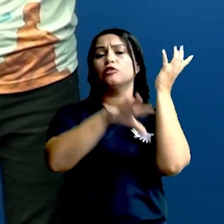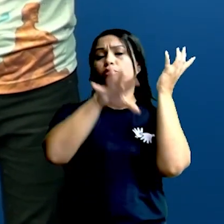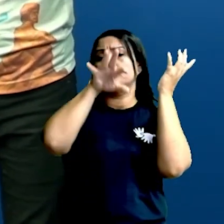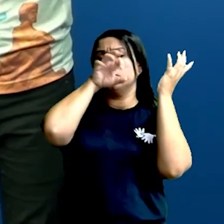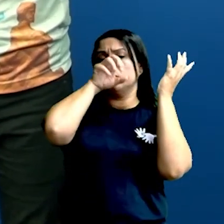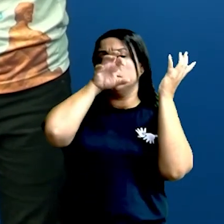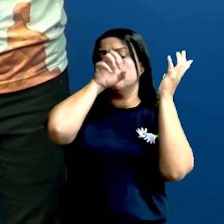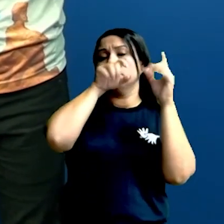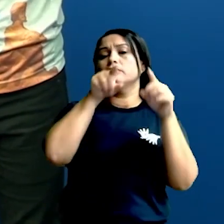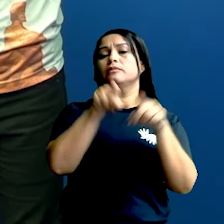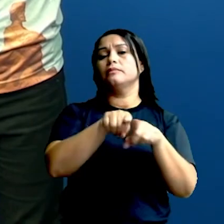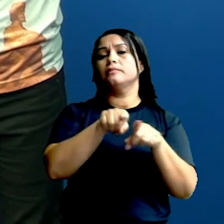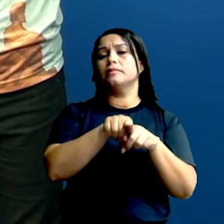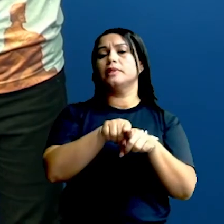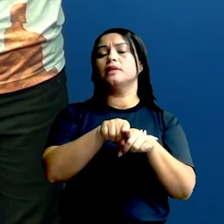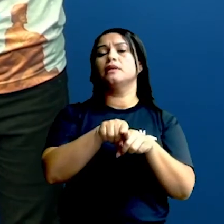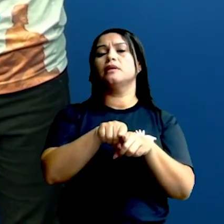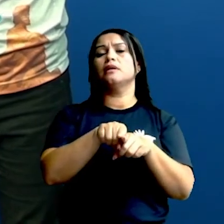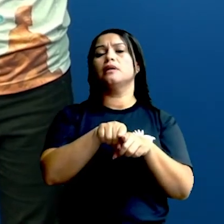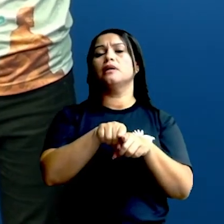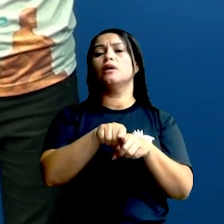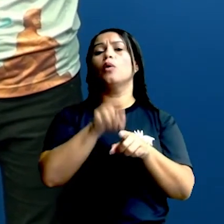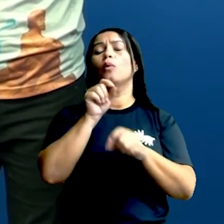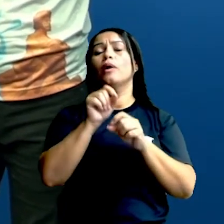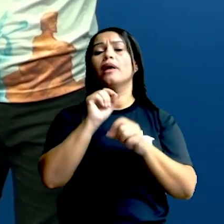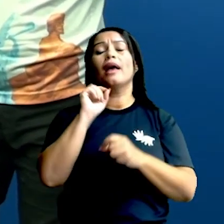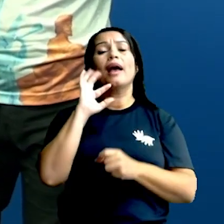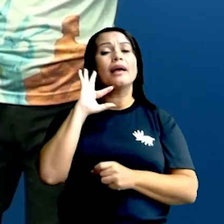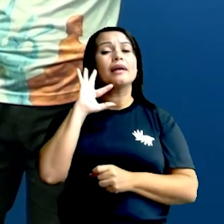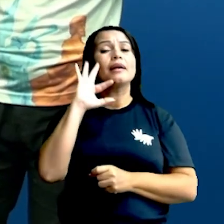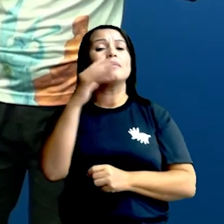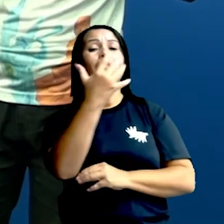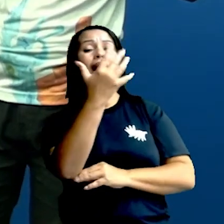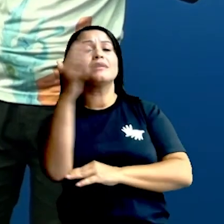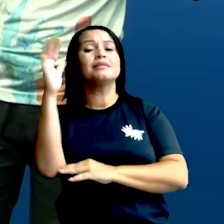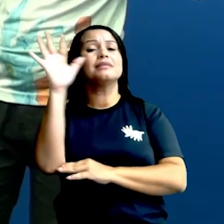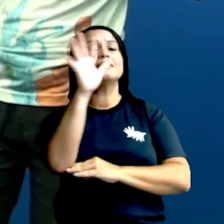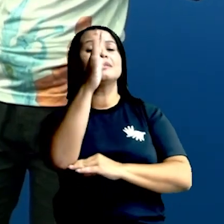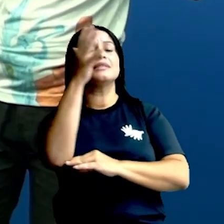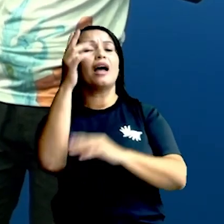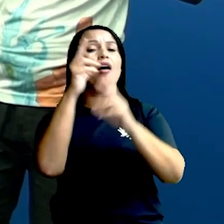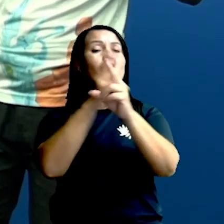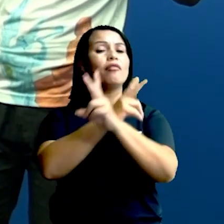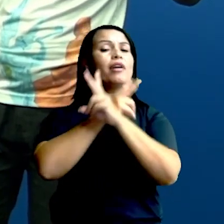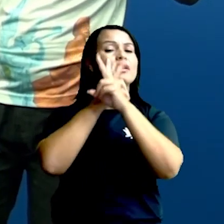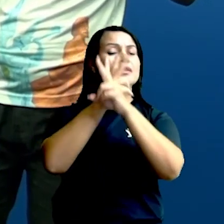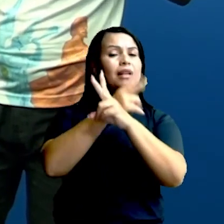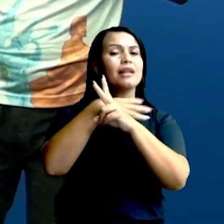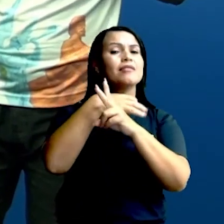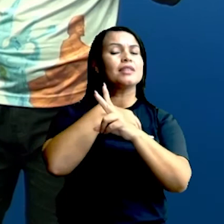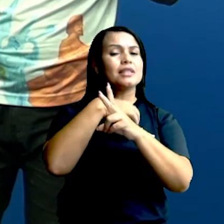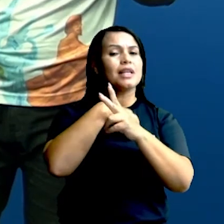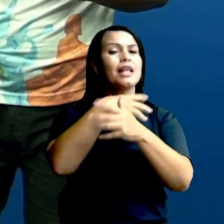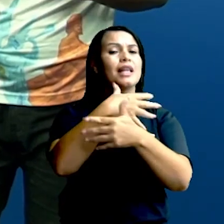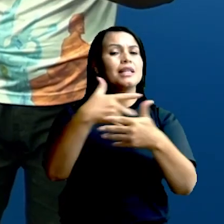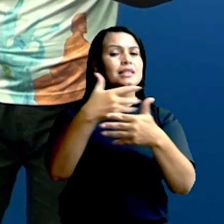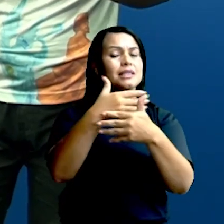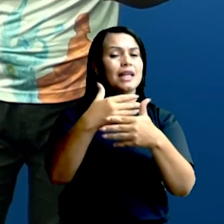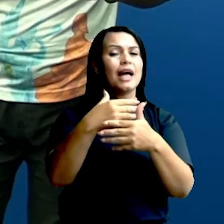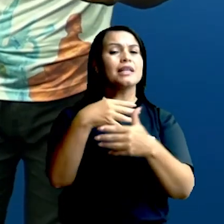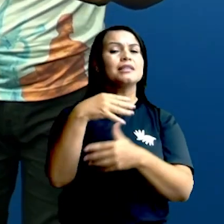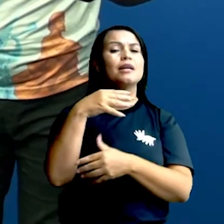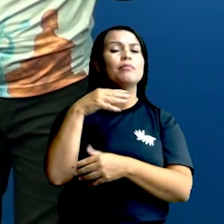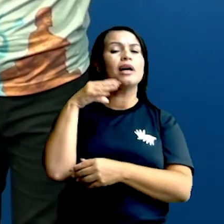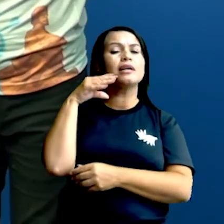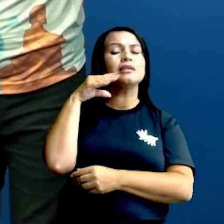respiração e ajudam também a climatizar o nosso ambiente, né? Todo o ambiente que é bem arborizado, a cidade é menos quente,